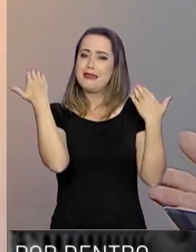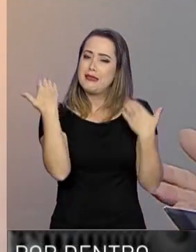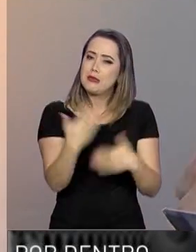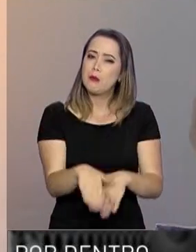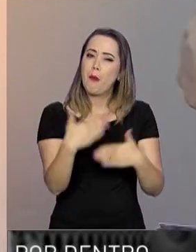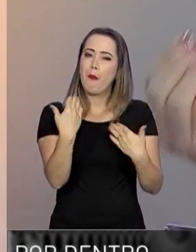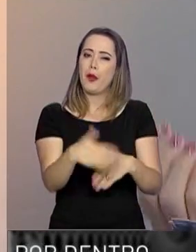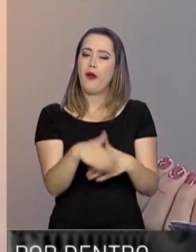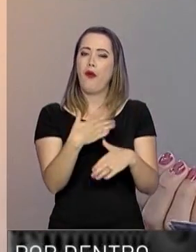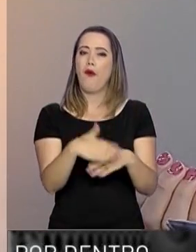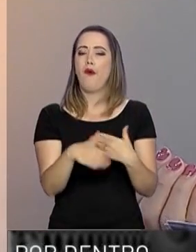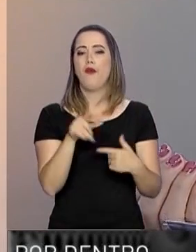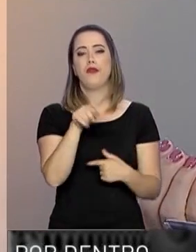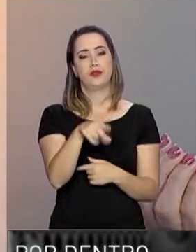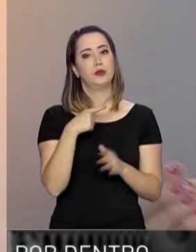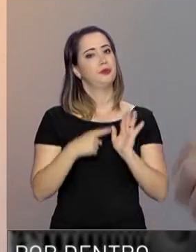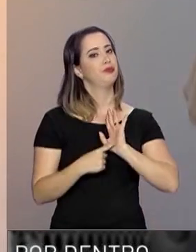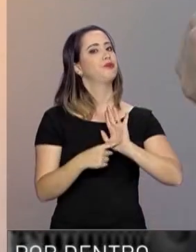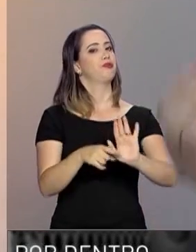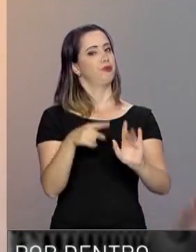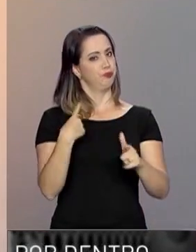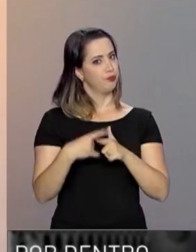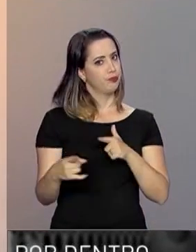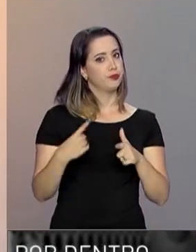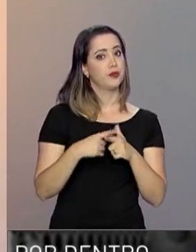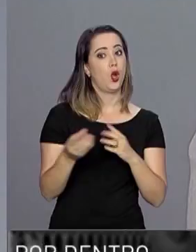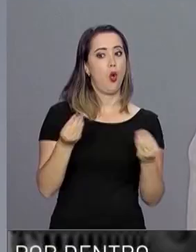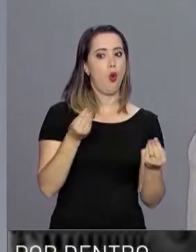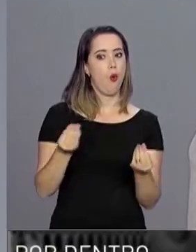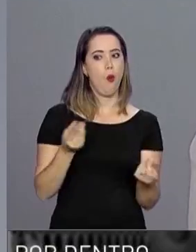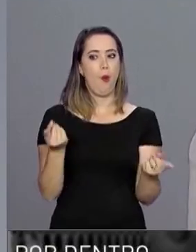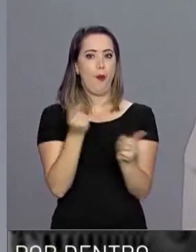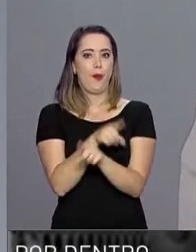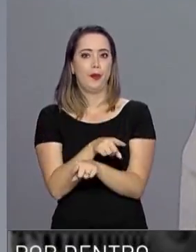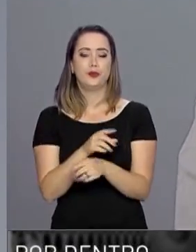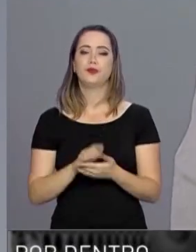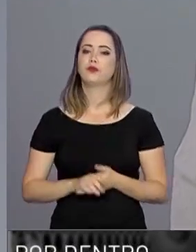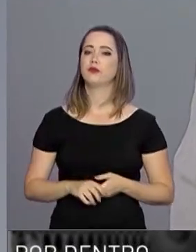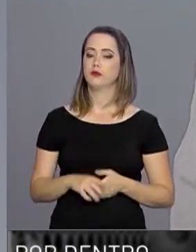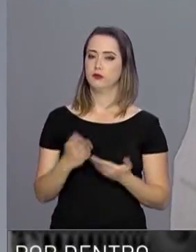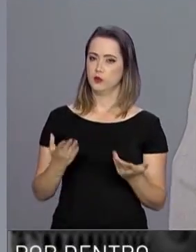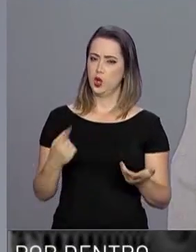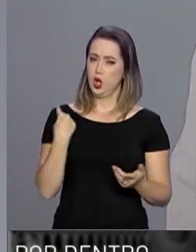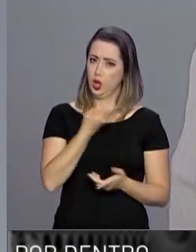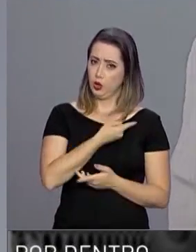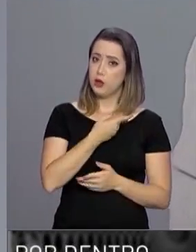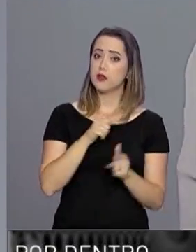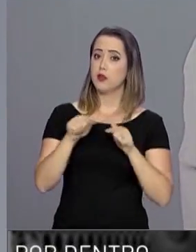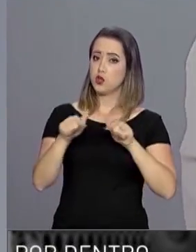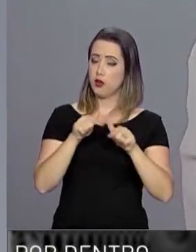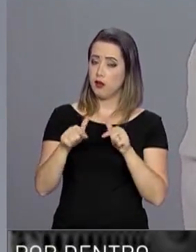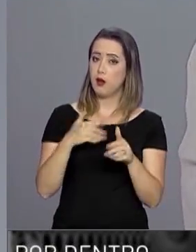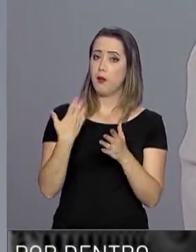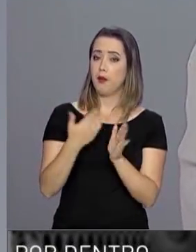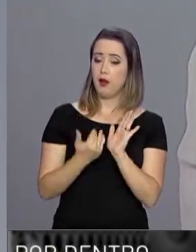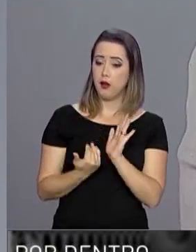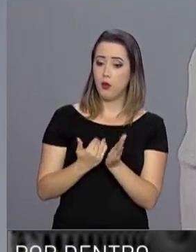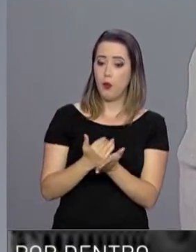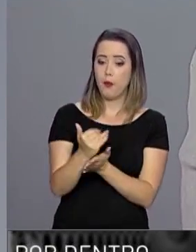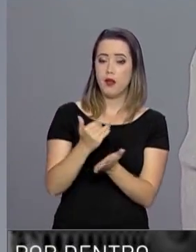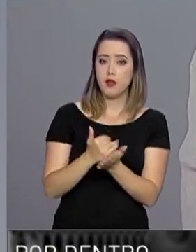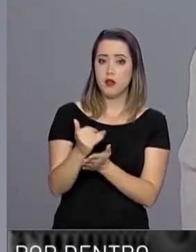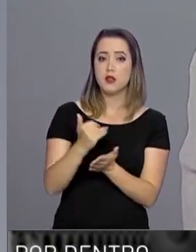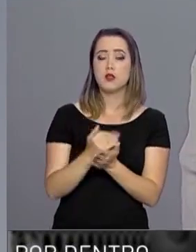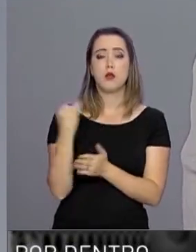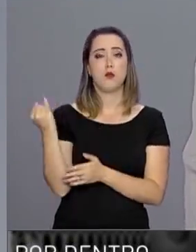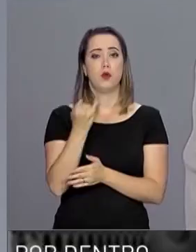educacionais ainda mostram que nós temos problemas. Enfim, como é que o Brasil pode reverter isso? Nós temos iniciativas que servem de referência e todas essas políticas que a